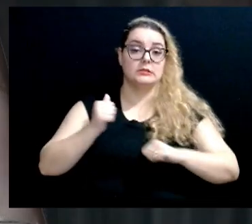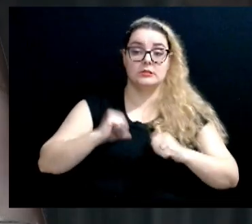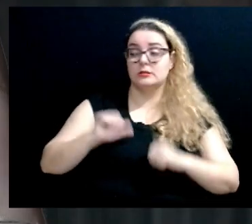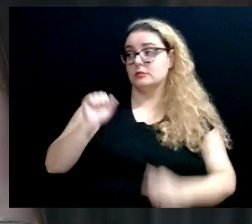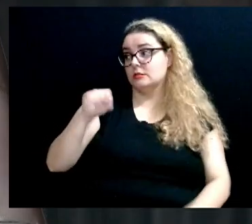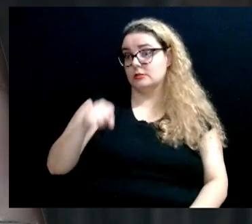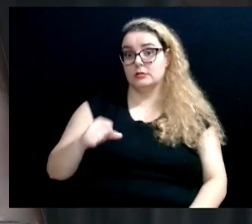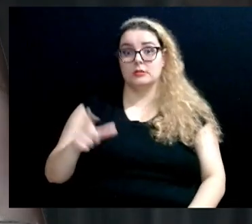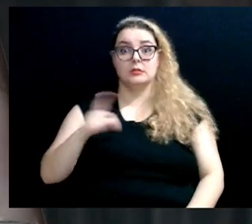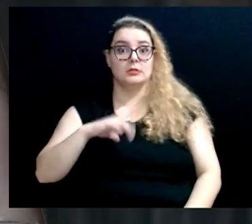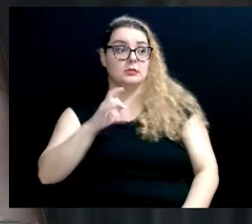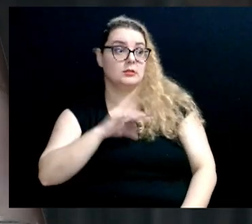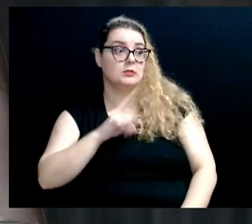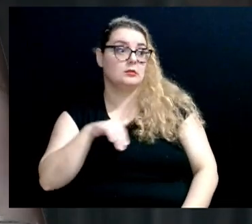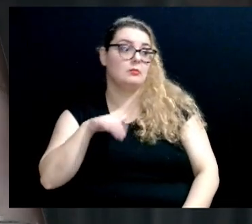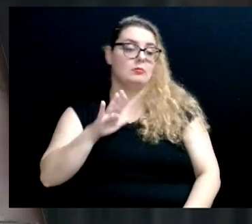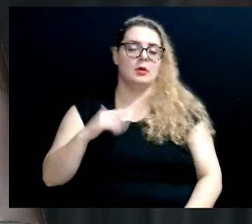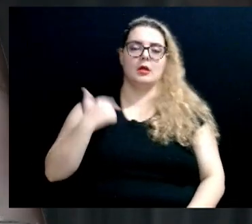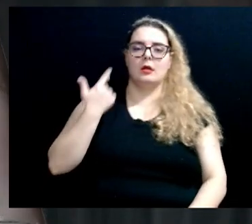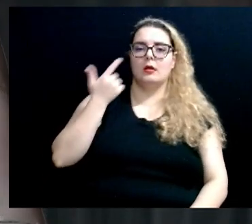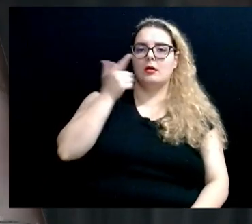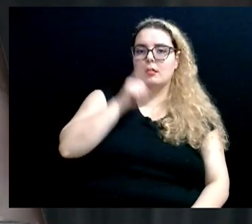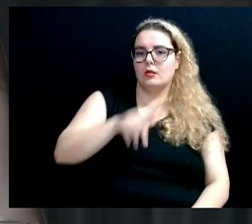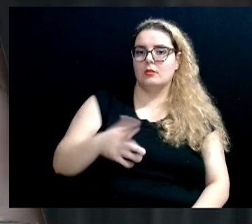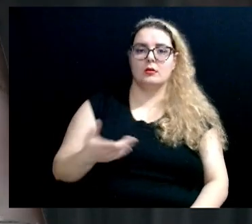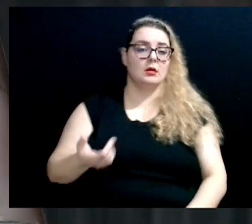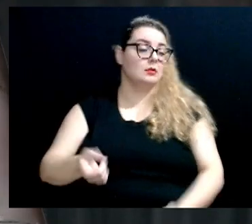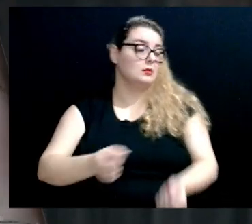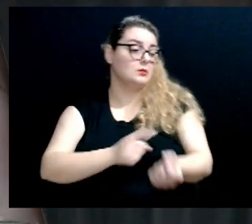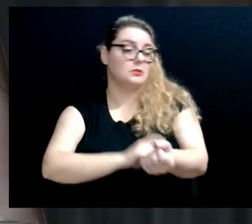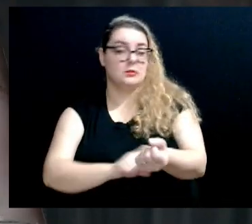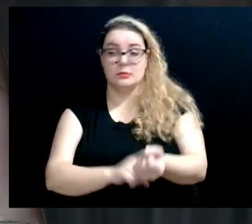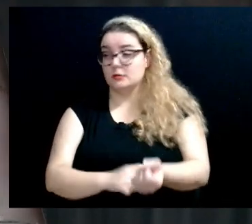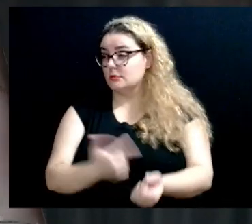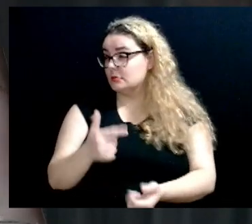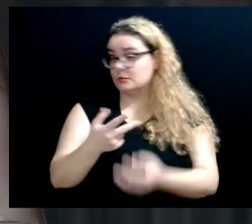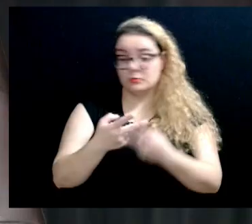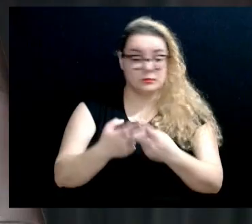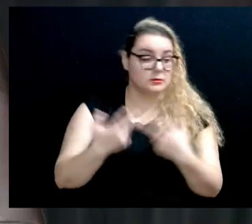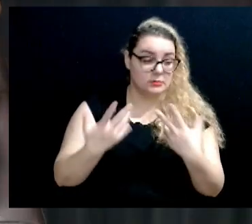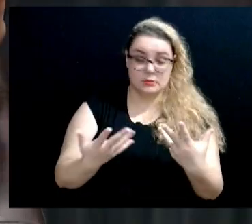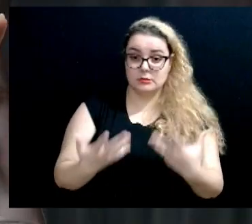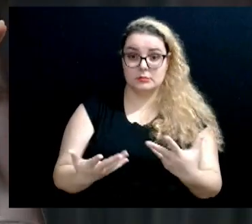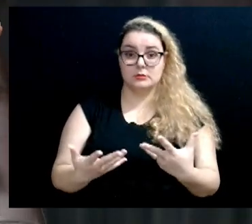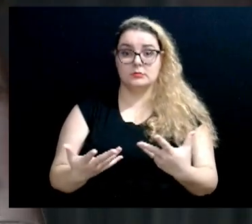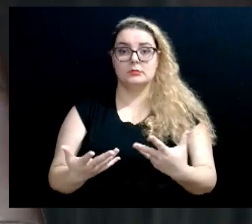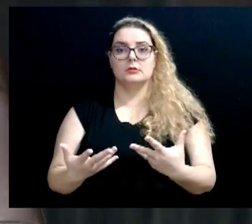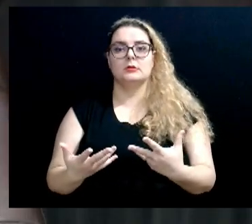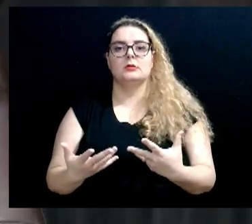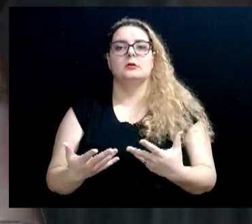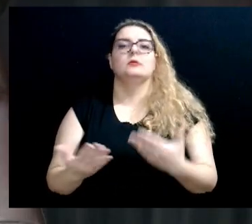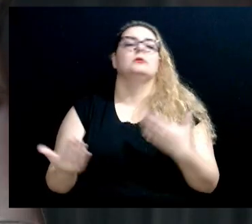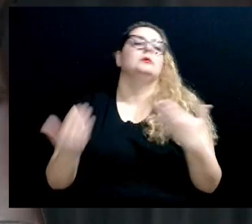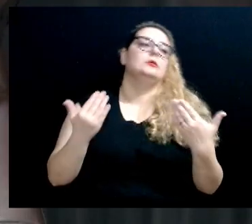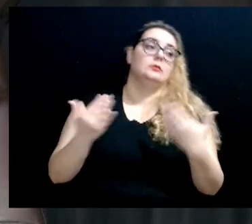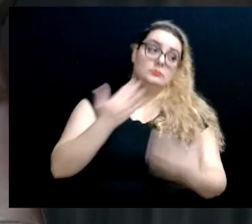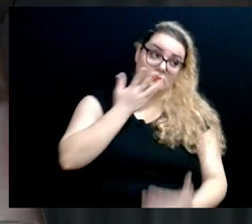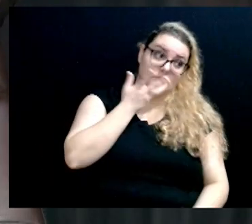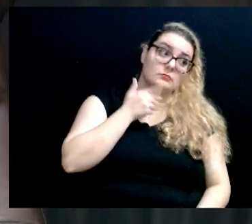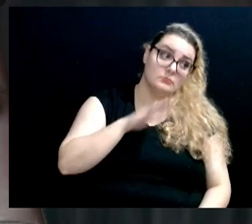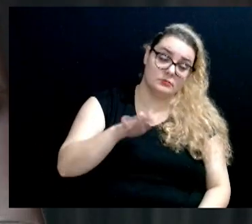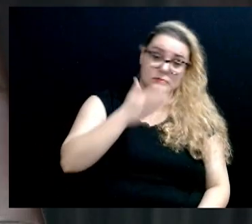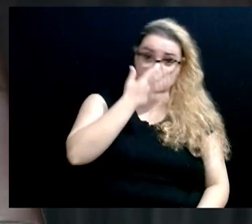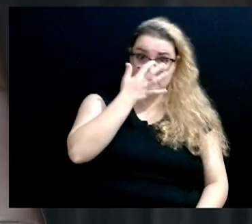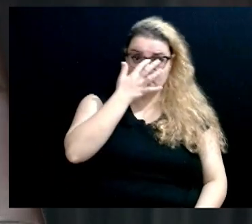medo, a gente começa a ficar mais irritado, sem paciência, né? A gente pode até comparar com uma criança privada de